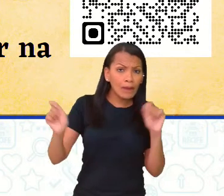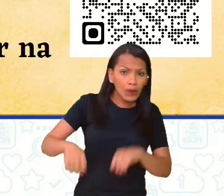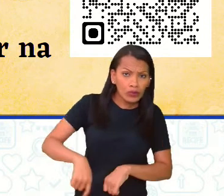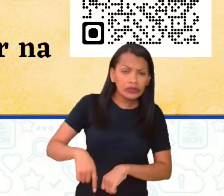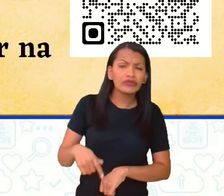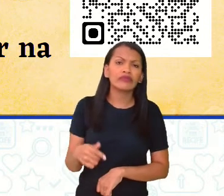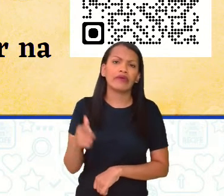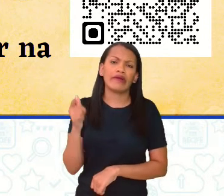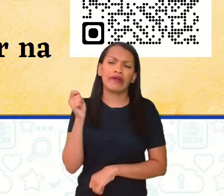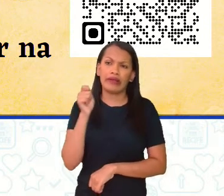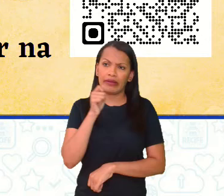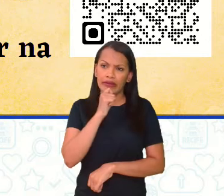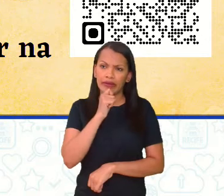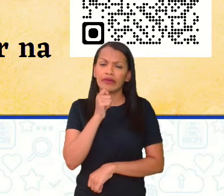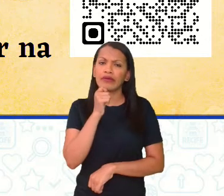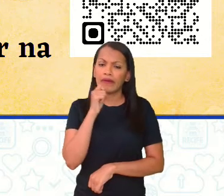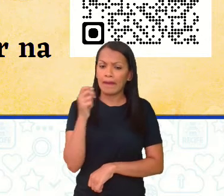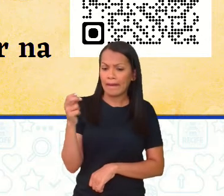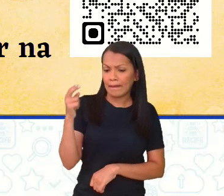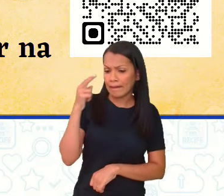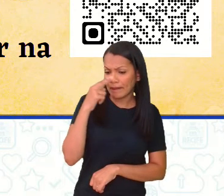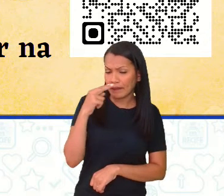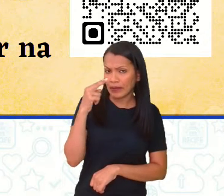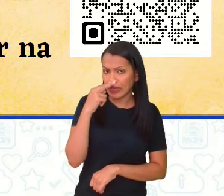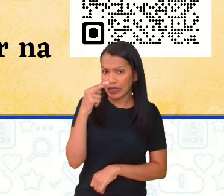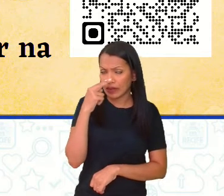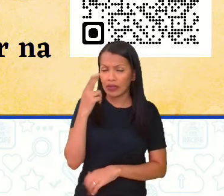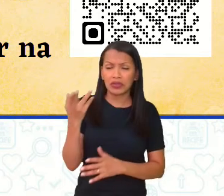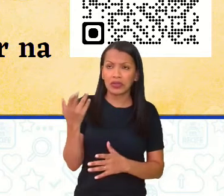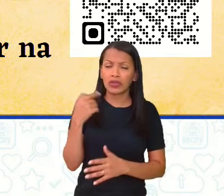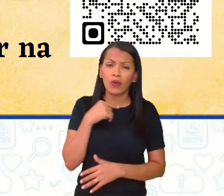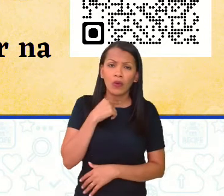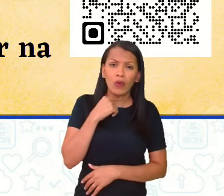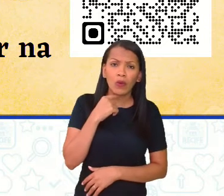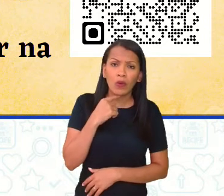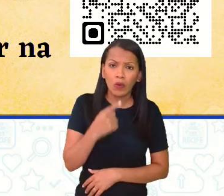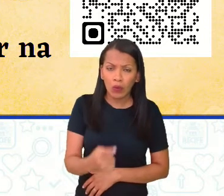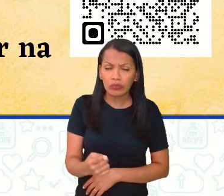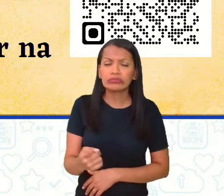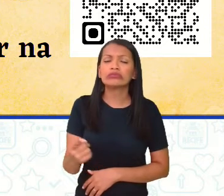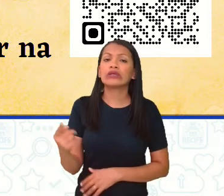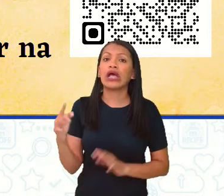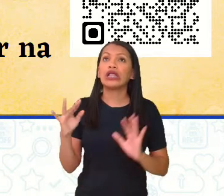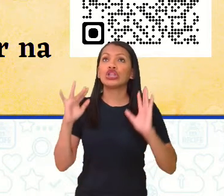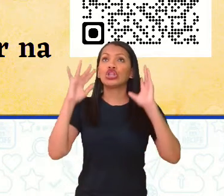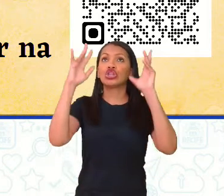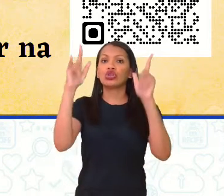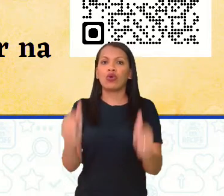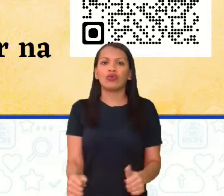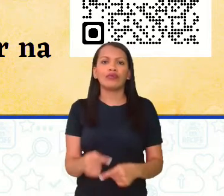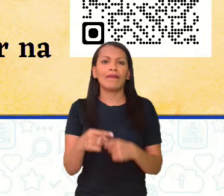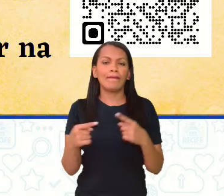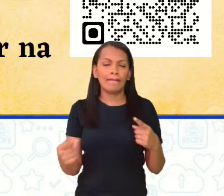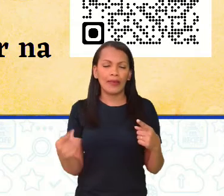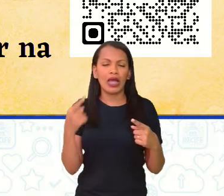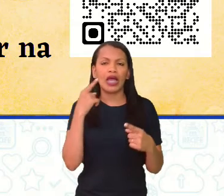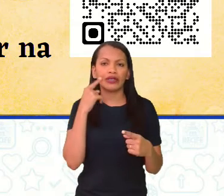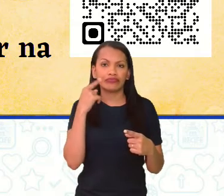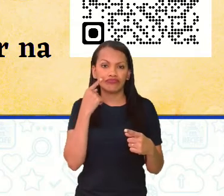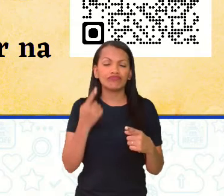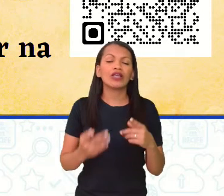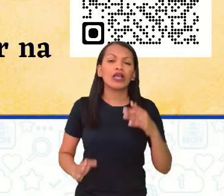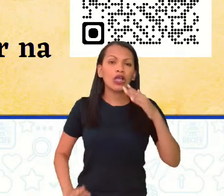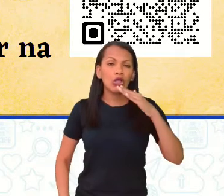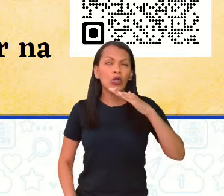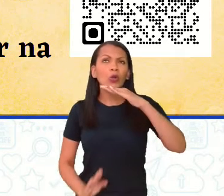de alcançar? Mesmo que não dê para alcançar o todo, o mais próximo que se chega de um desse objetivo já traz uma melhora para muita gente.